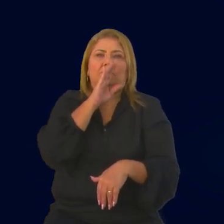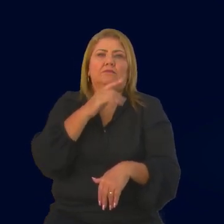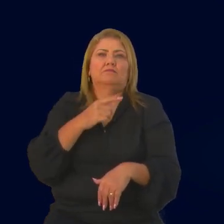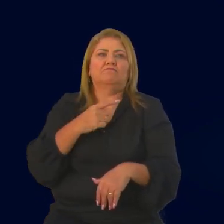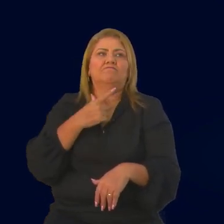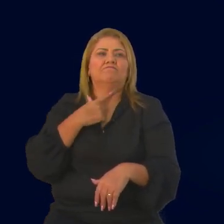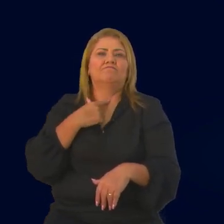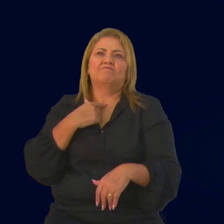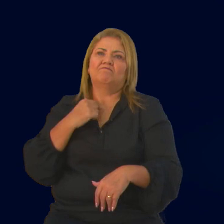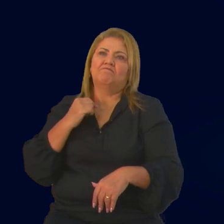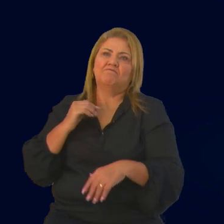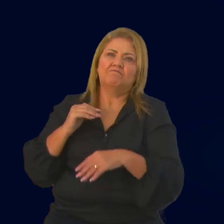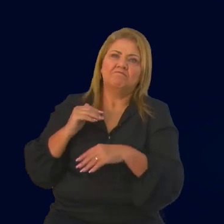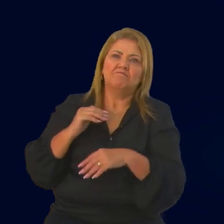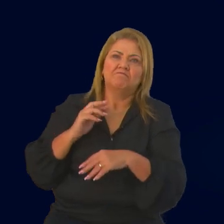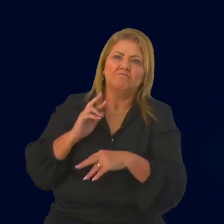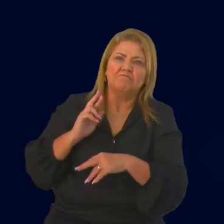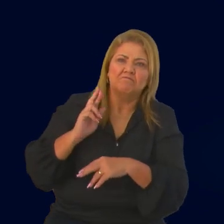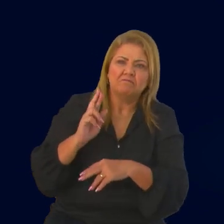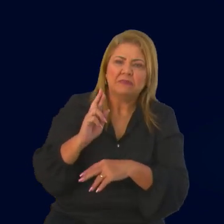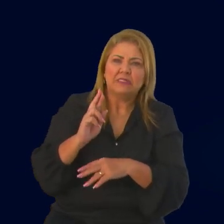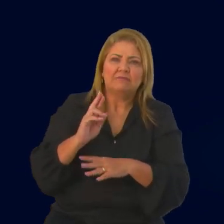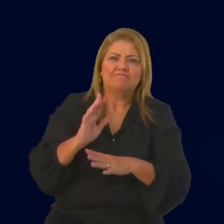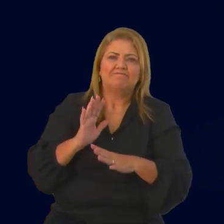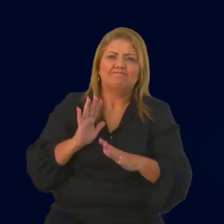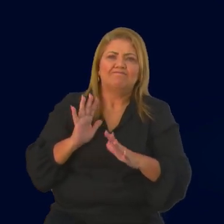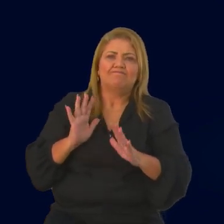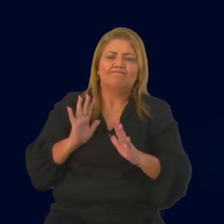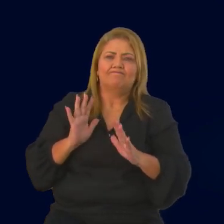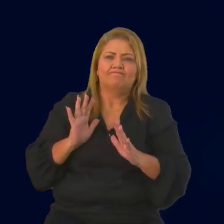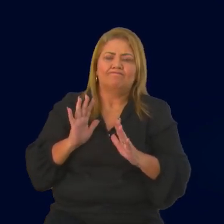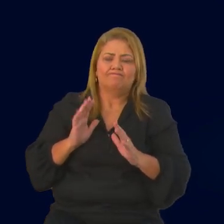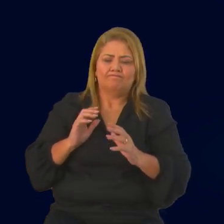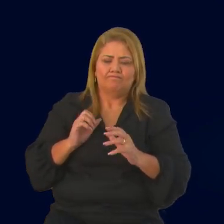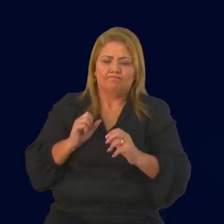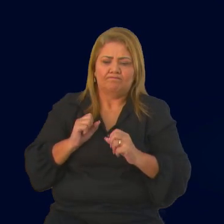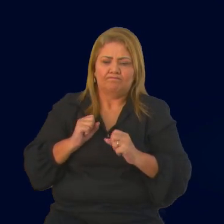que não gostou, mas paralisou, não conseguiu responder.